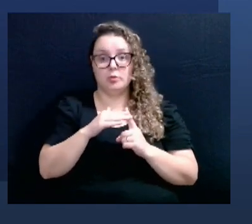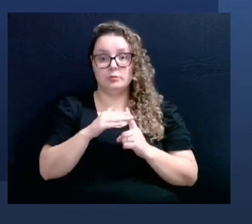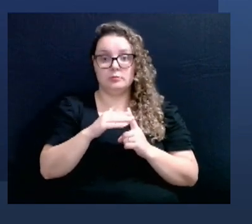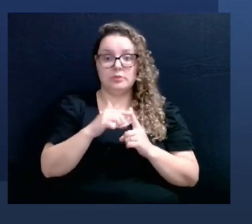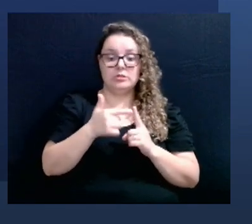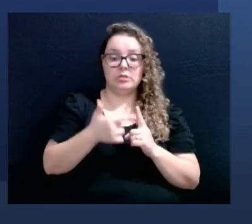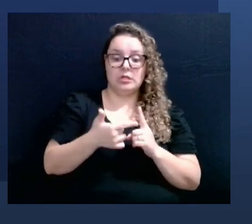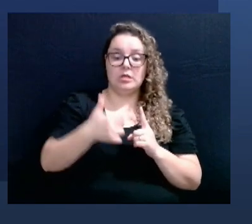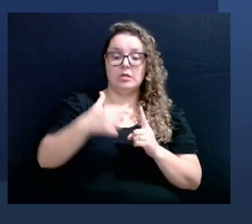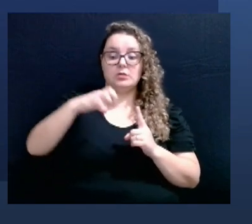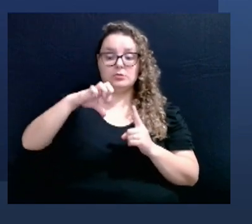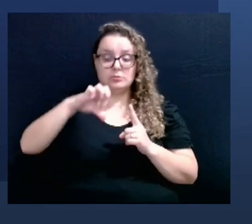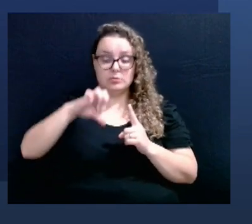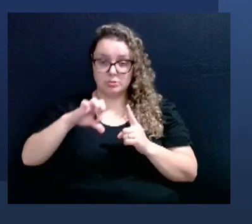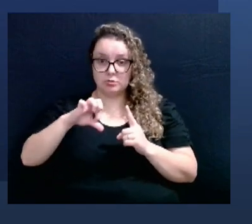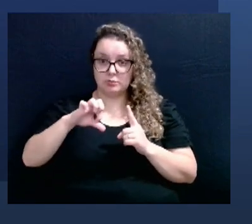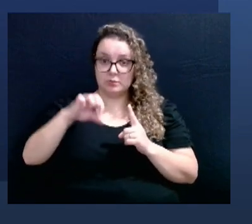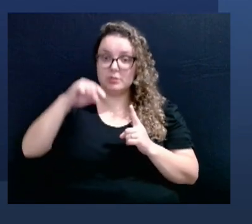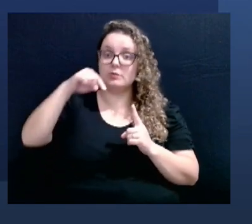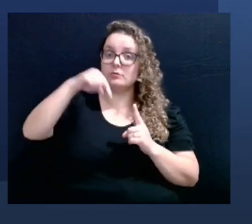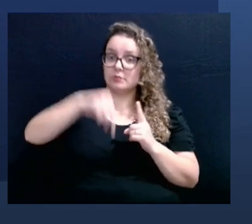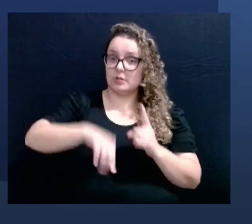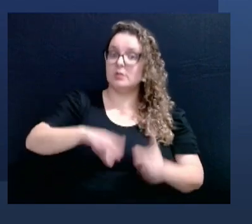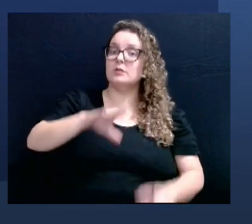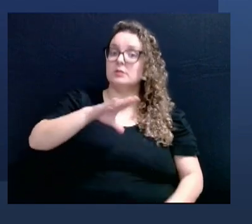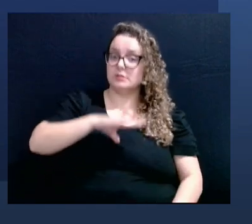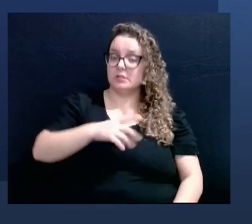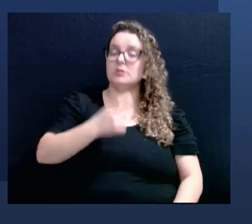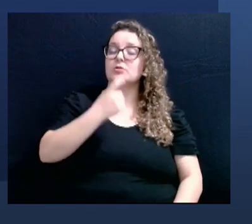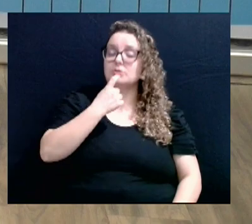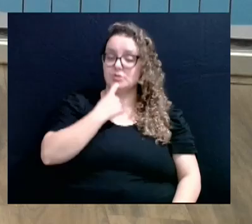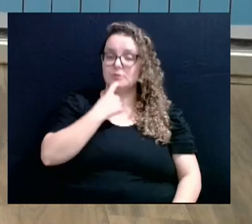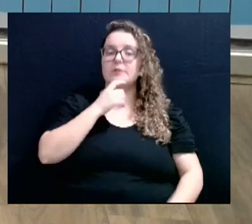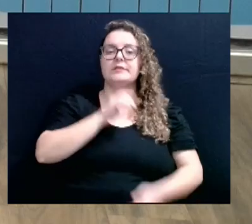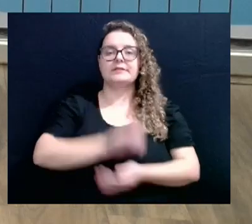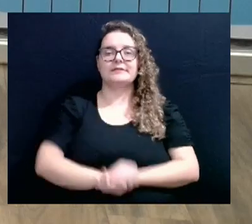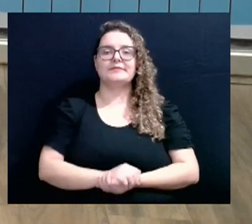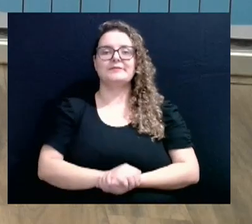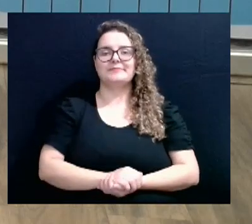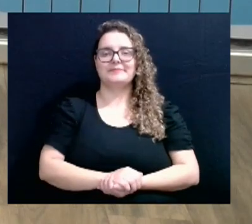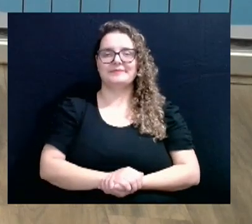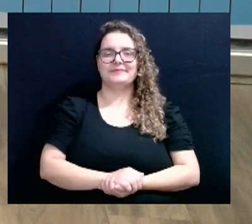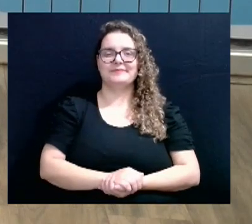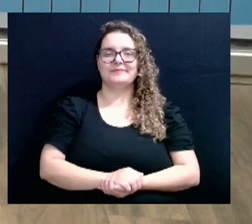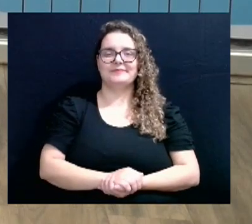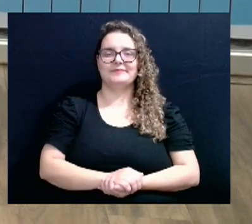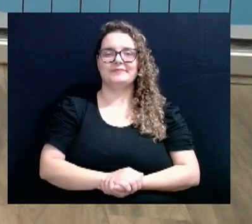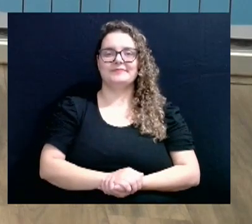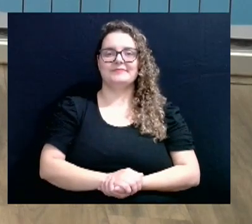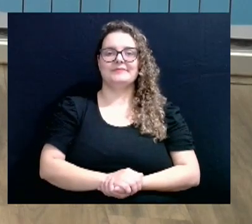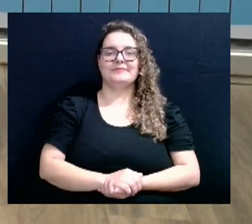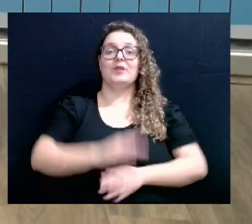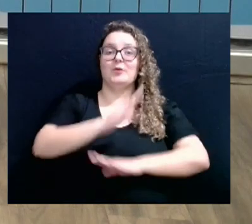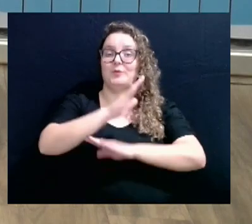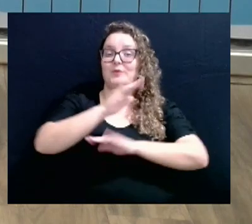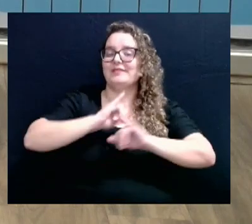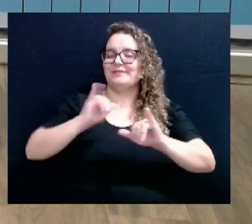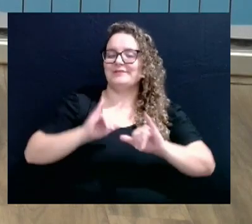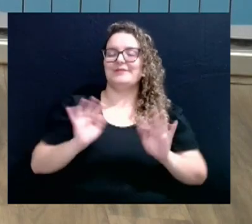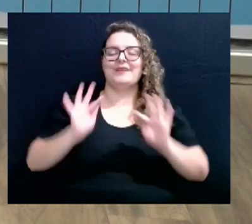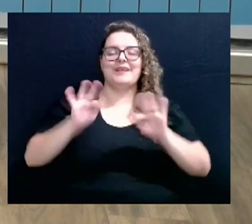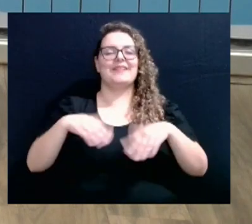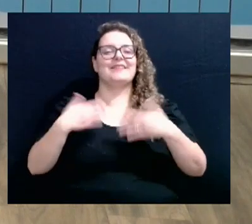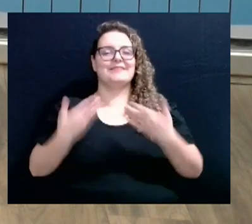chegar aos 29 graus aqui na cidade de Campinas. O Jornal Câmara Notícia fica por aqui.